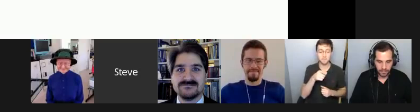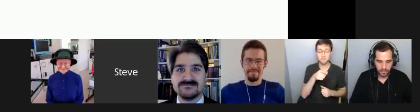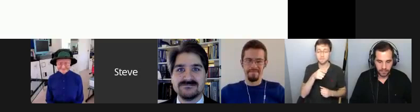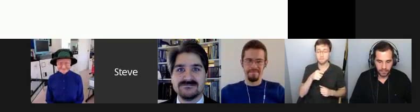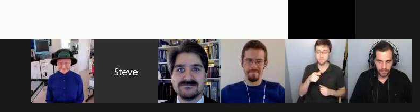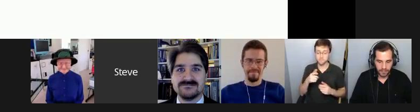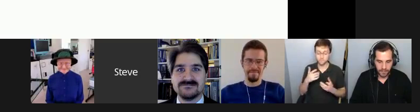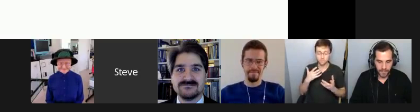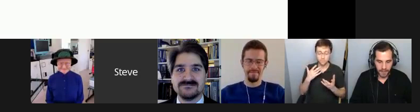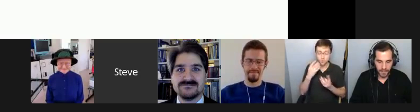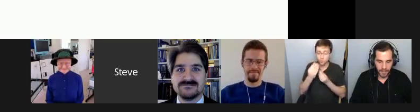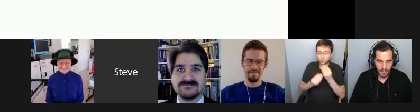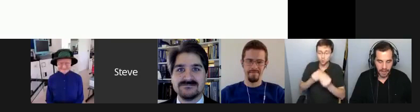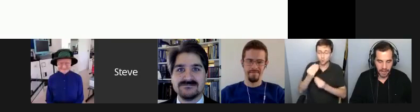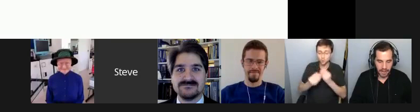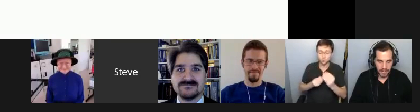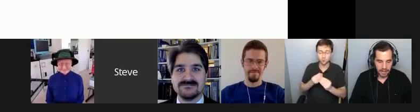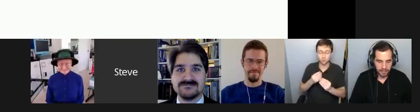Mhm.